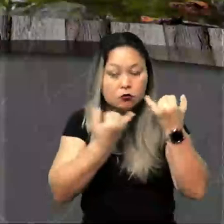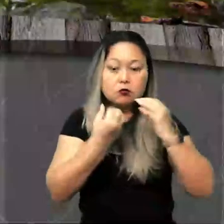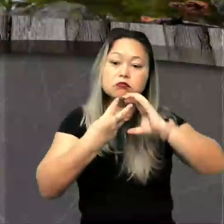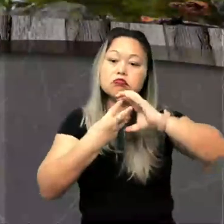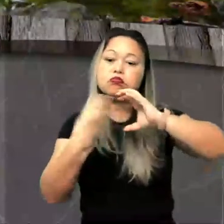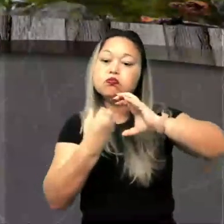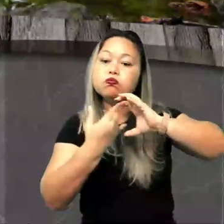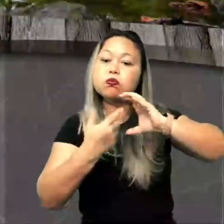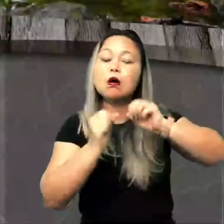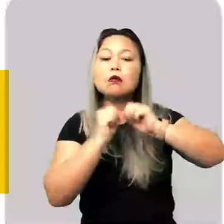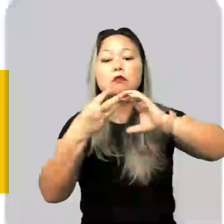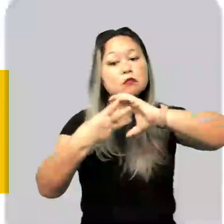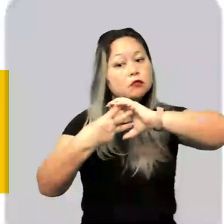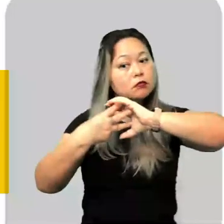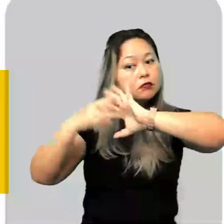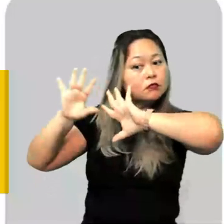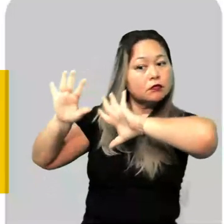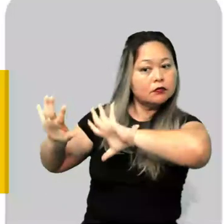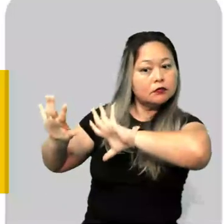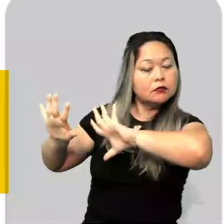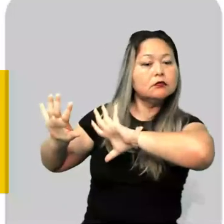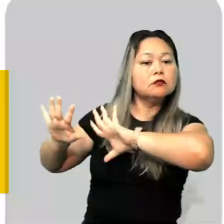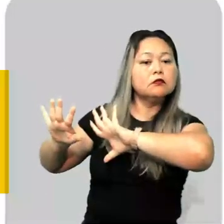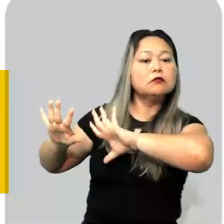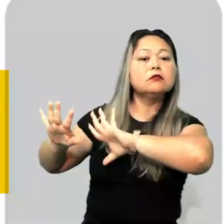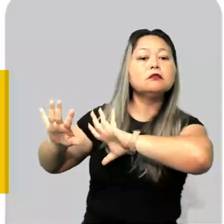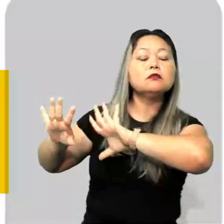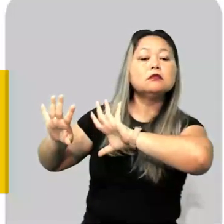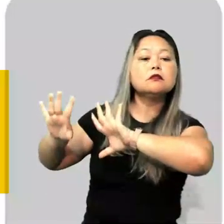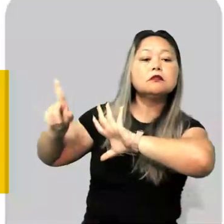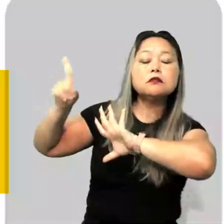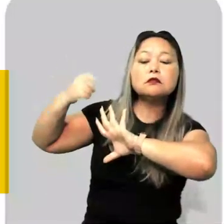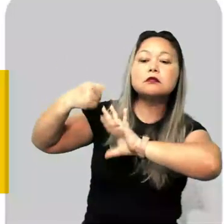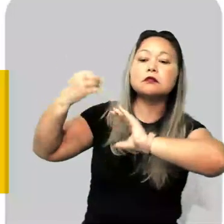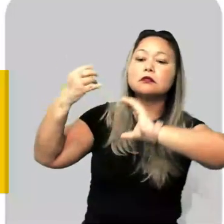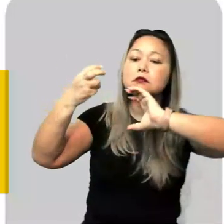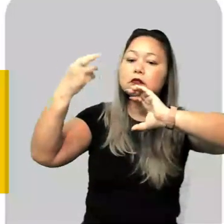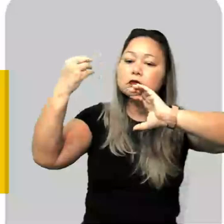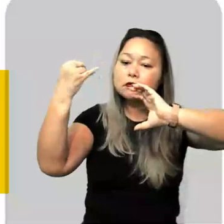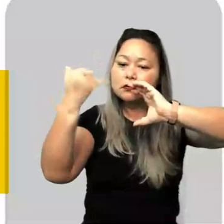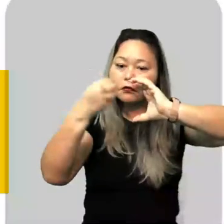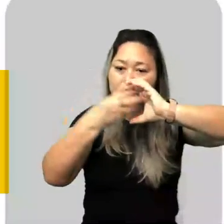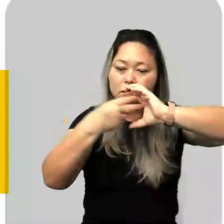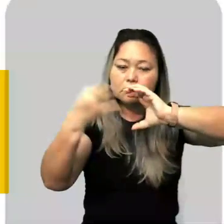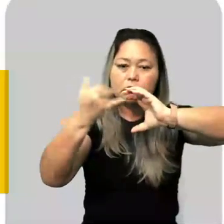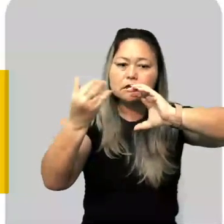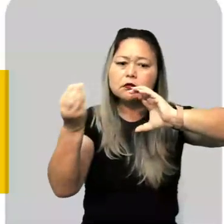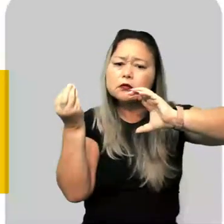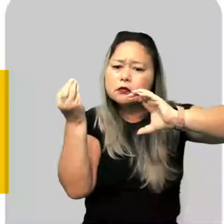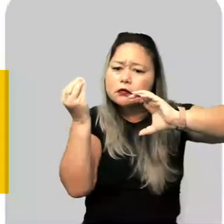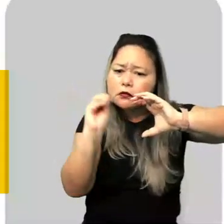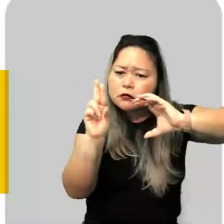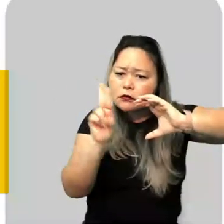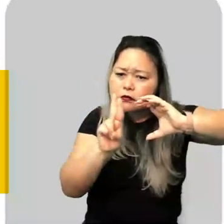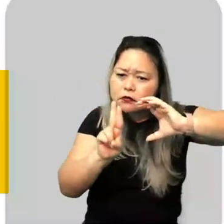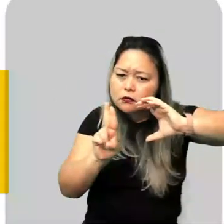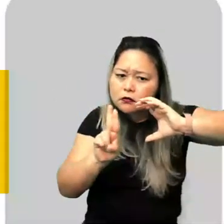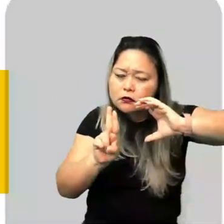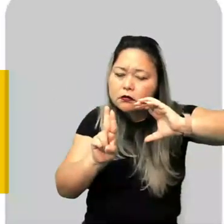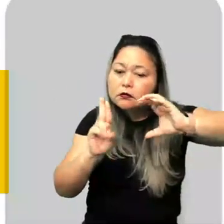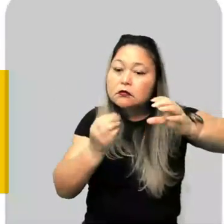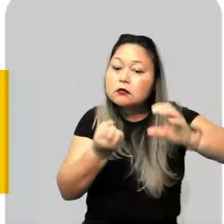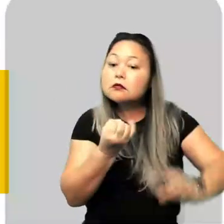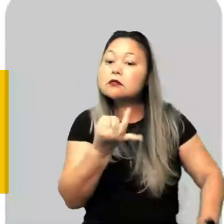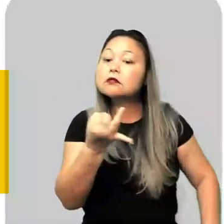energia. Pode deixar lá no quadro. Então, fonte de energia. Aí nós temos uma classificação em relação